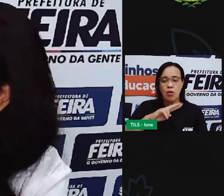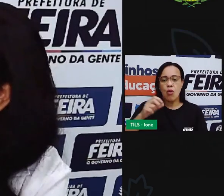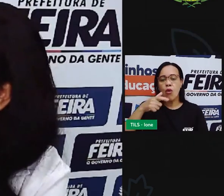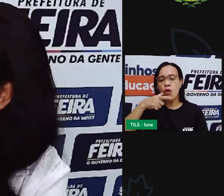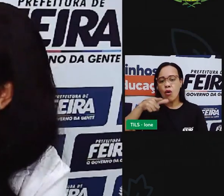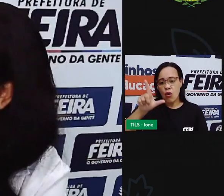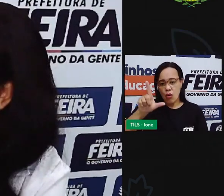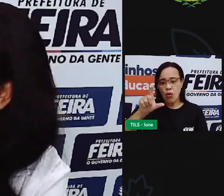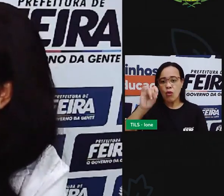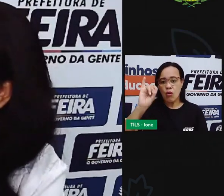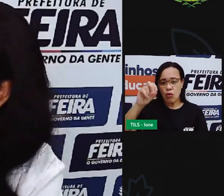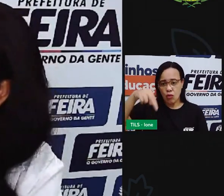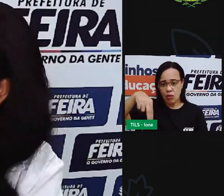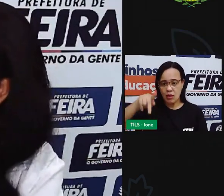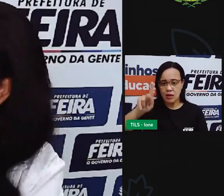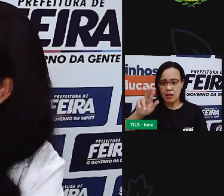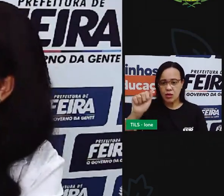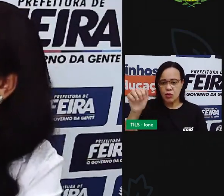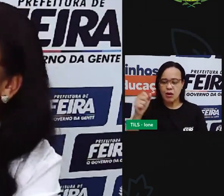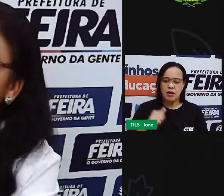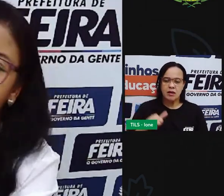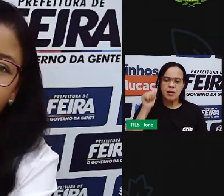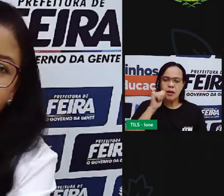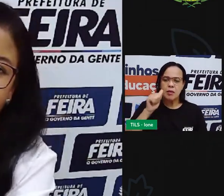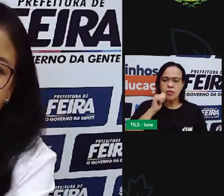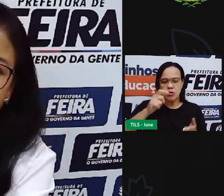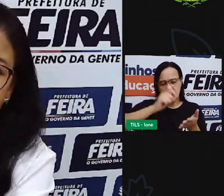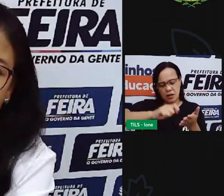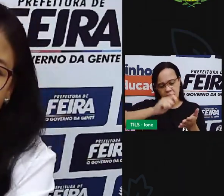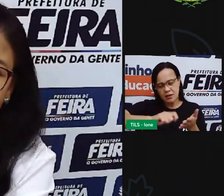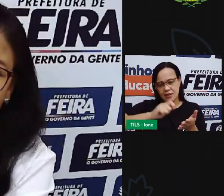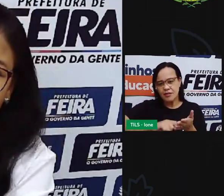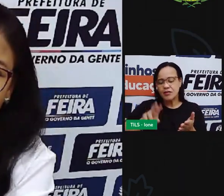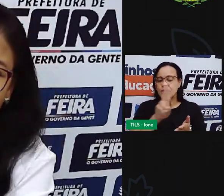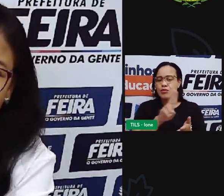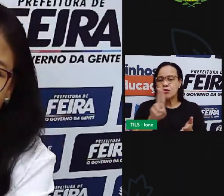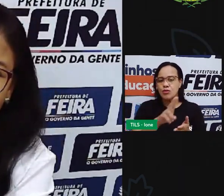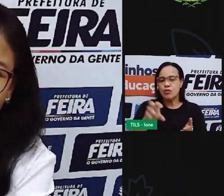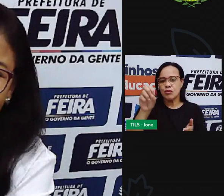Ele foi escrito Pela autora Rosinha